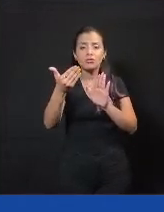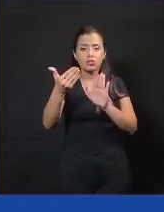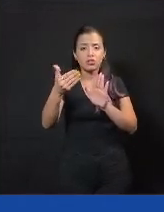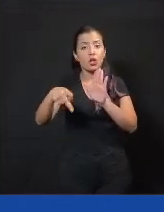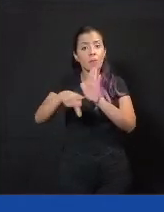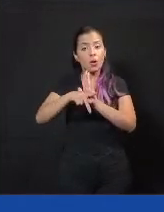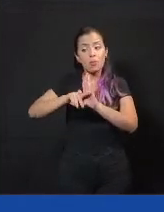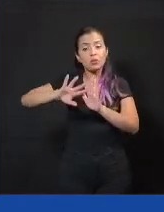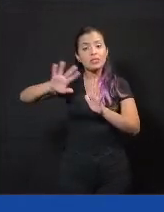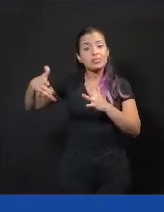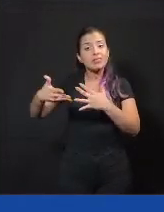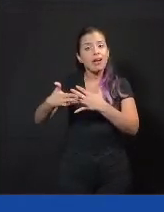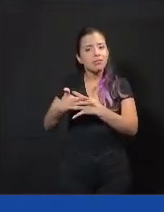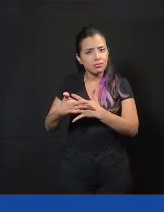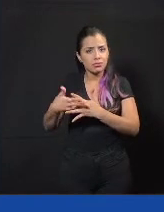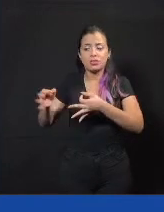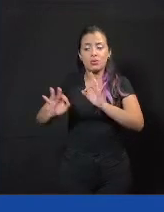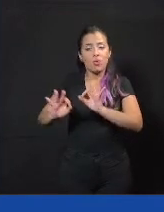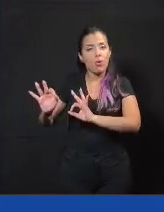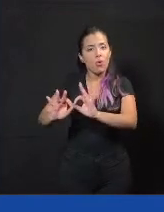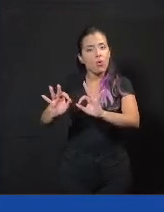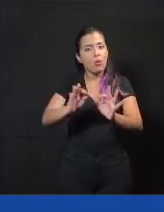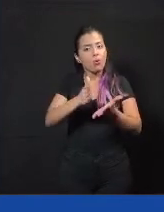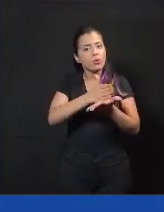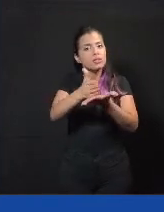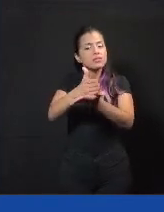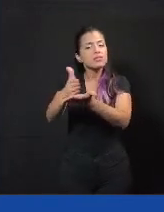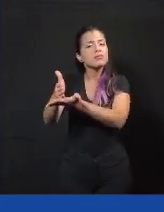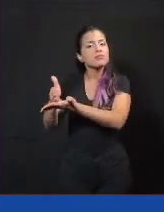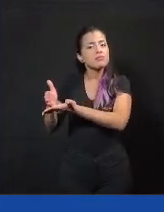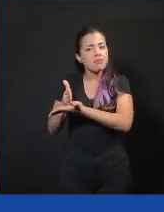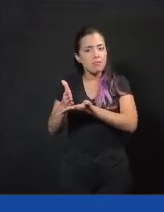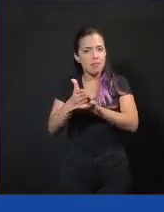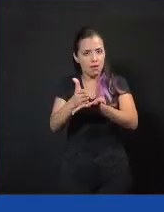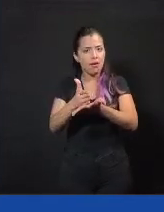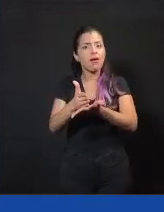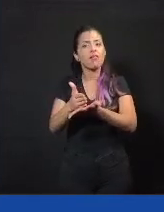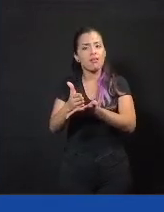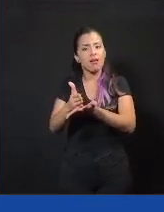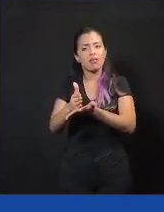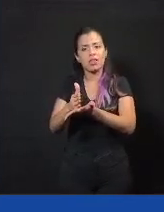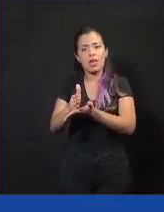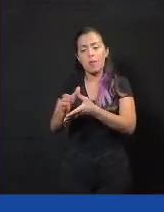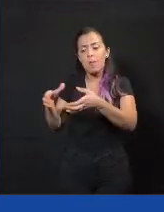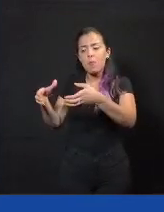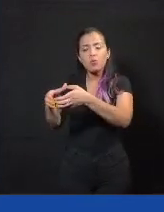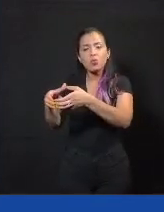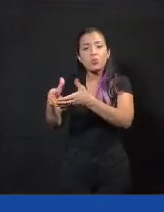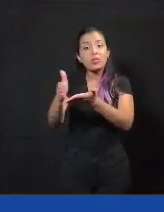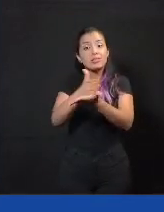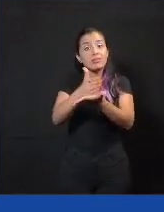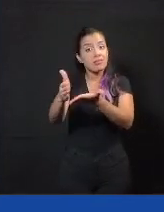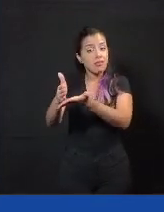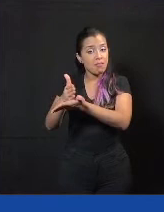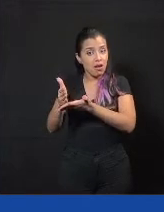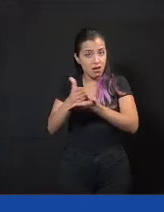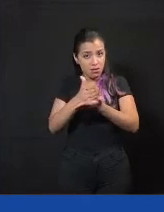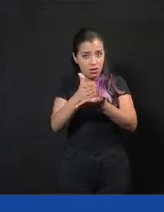como manter a separação, né, criar populações apartadas, né, separadas,